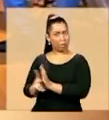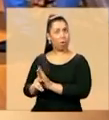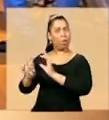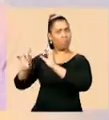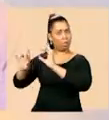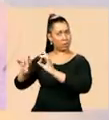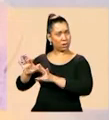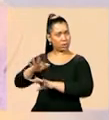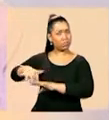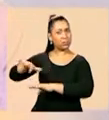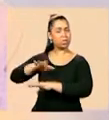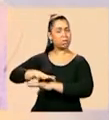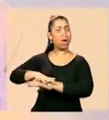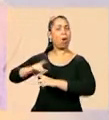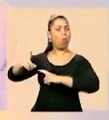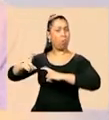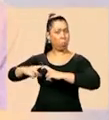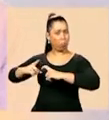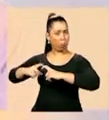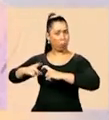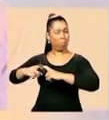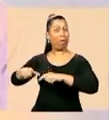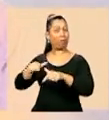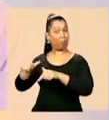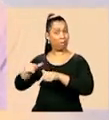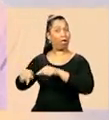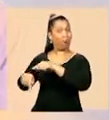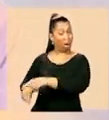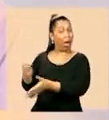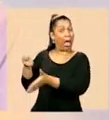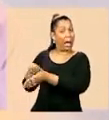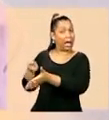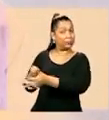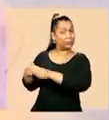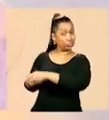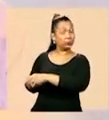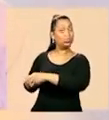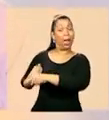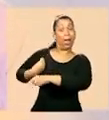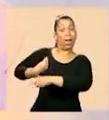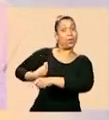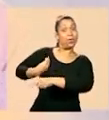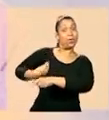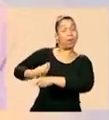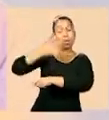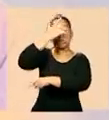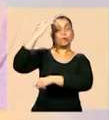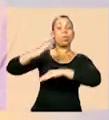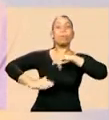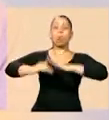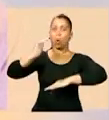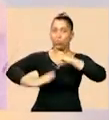Segurança e Medicina do Trabalho, onde é exigido a presença